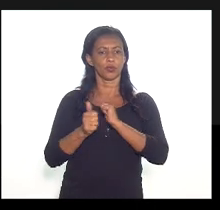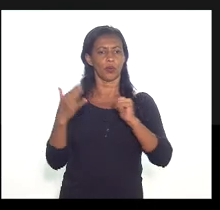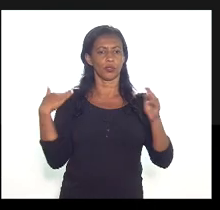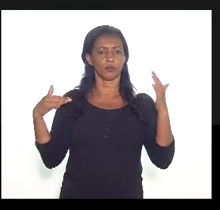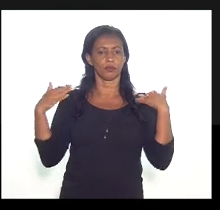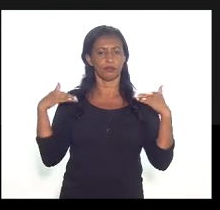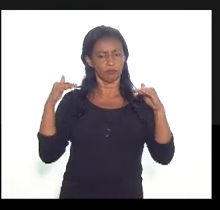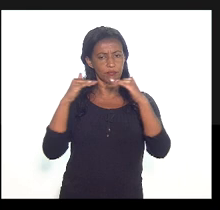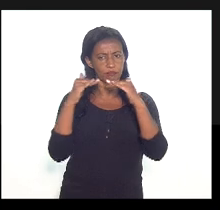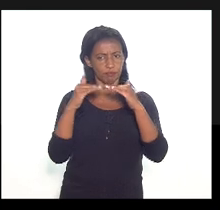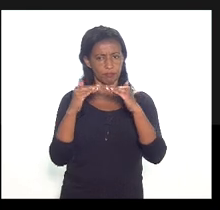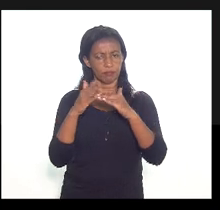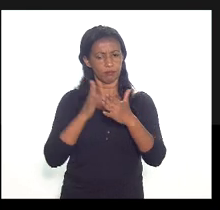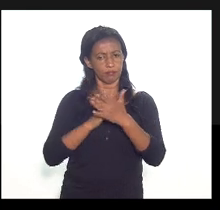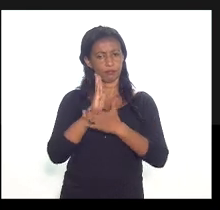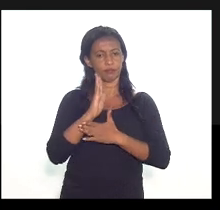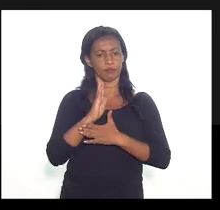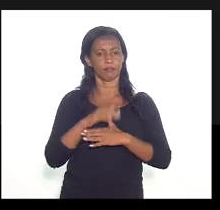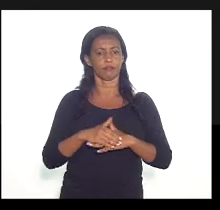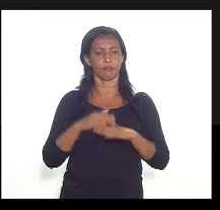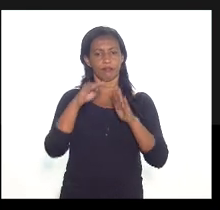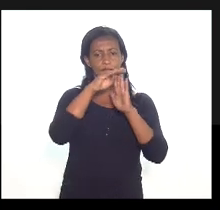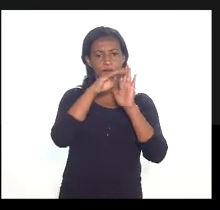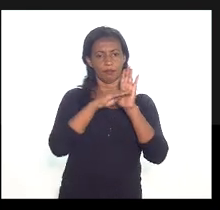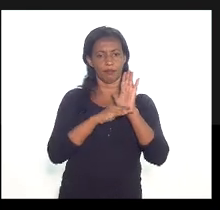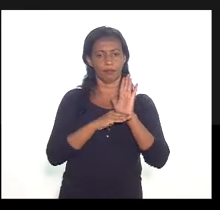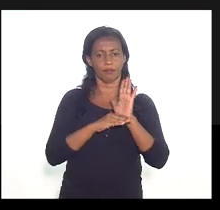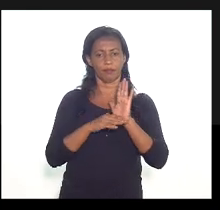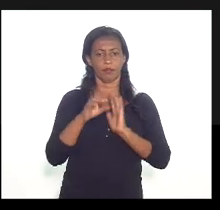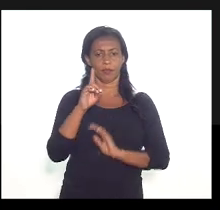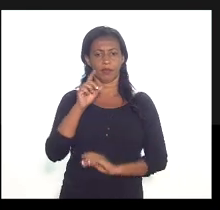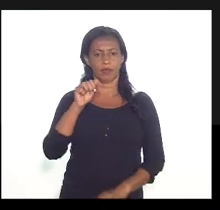Favorável, presidente. Favorável. Pela questão de ordem, deputado Anderson Moraes.